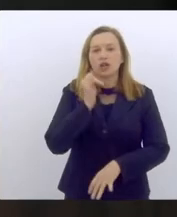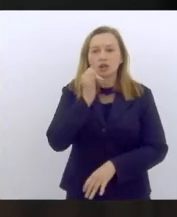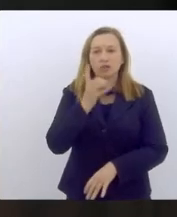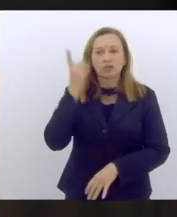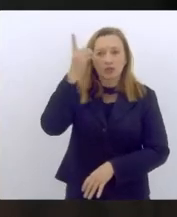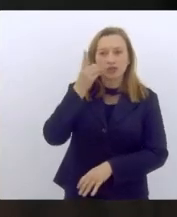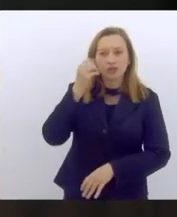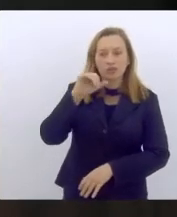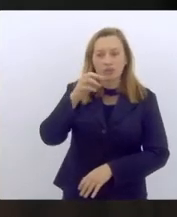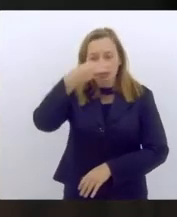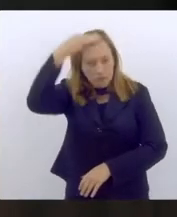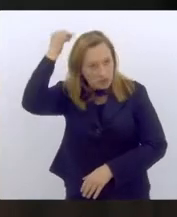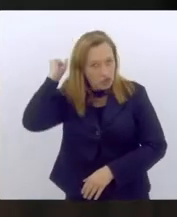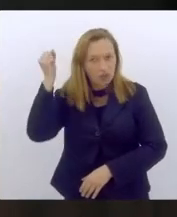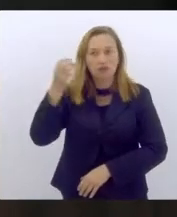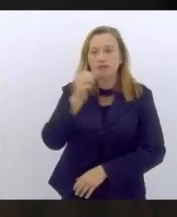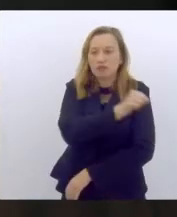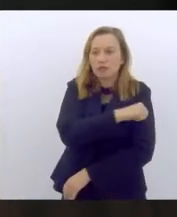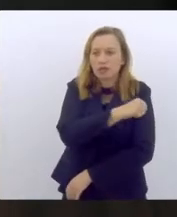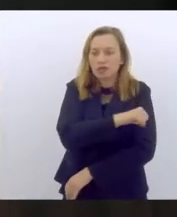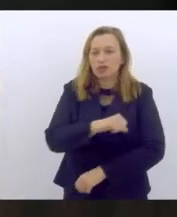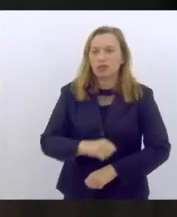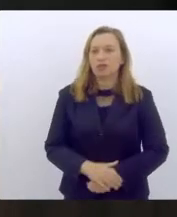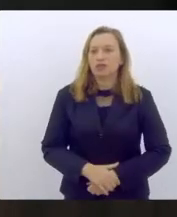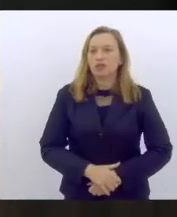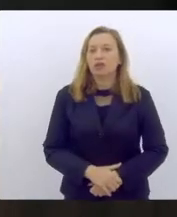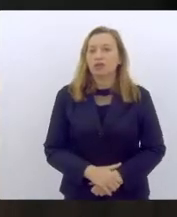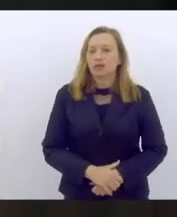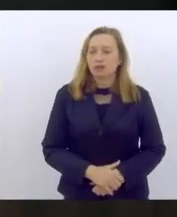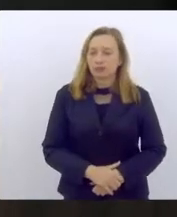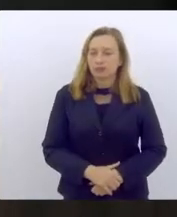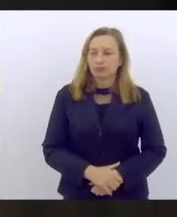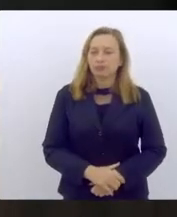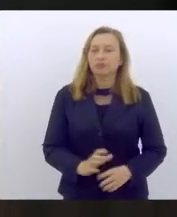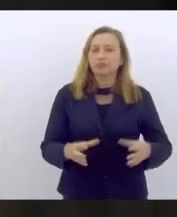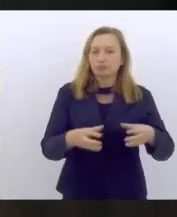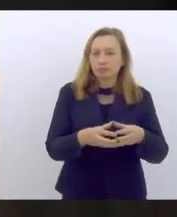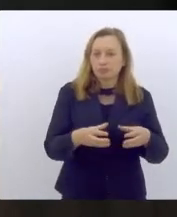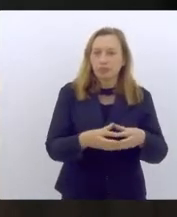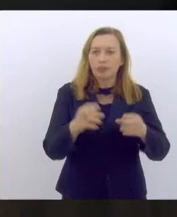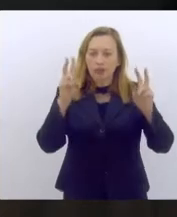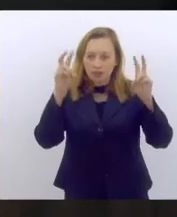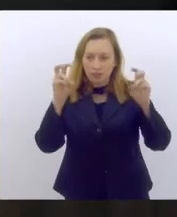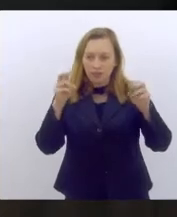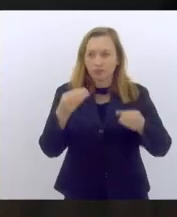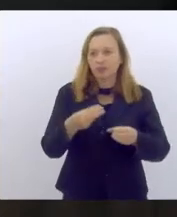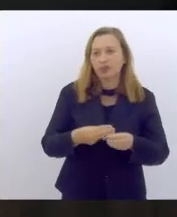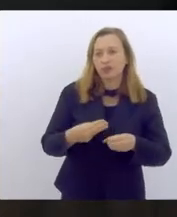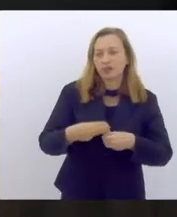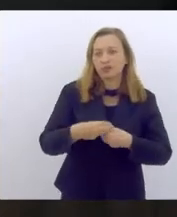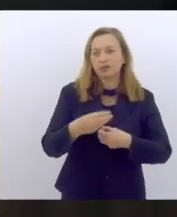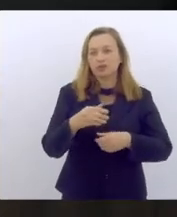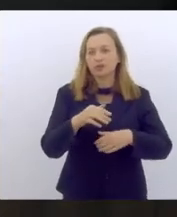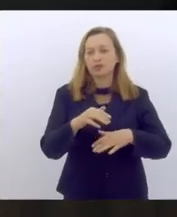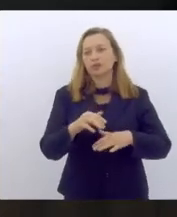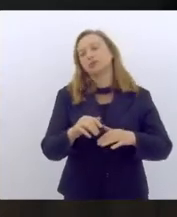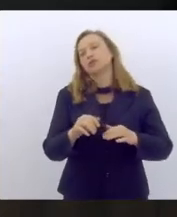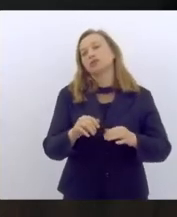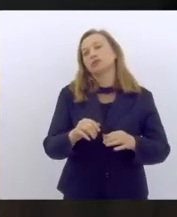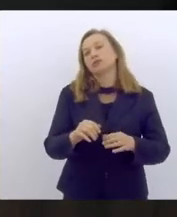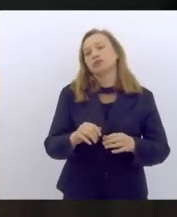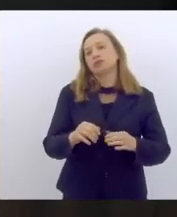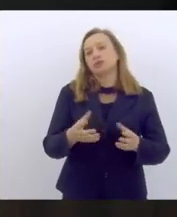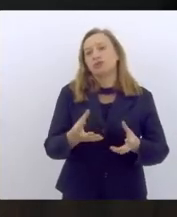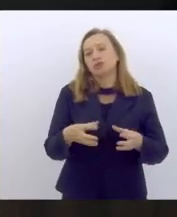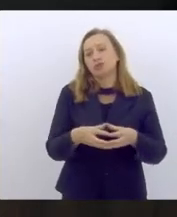Márcio Pacheco e firme da Regiane prendendo de pareceres as comissões de assuntos municipais envolvimento Regional aí da comissão de